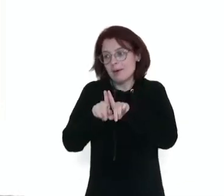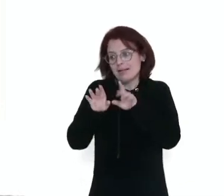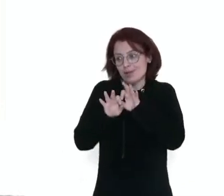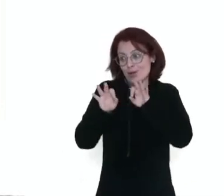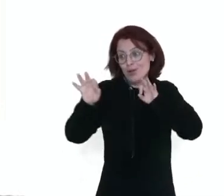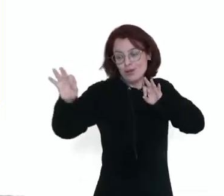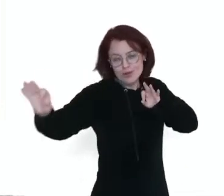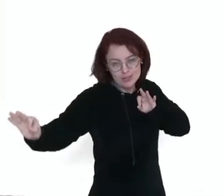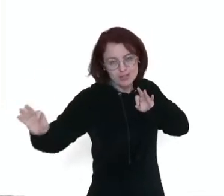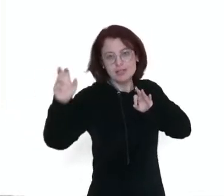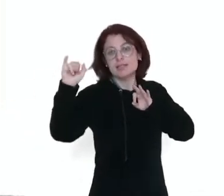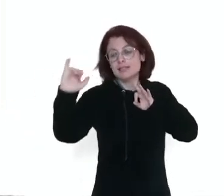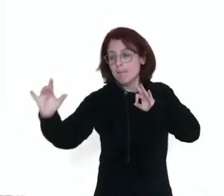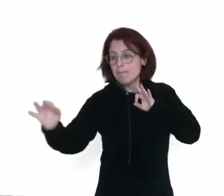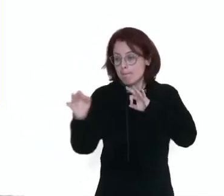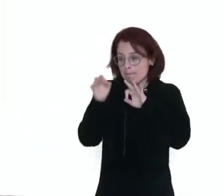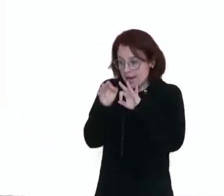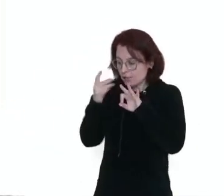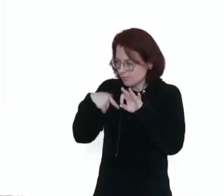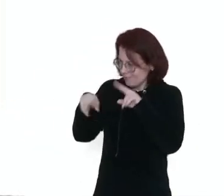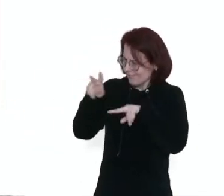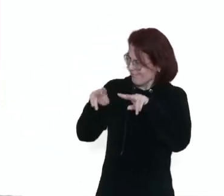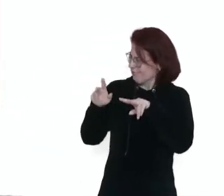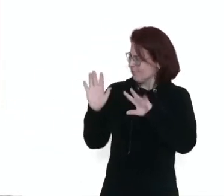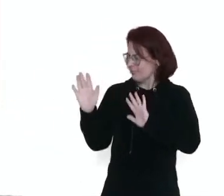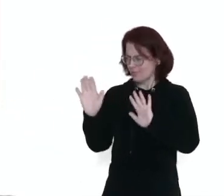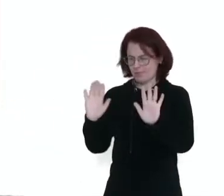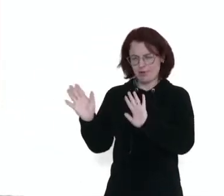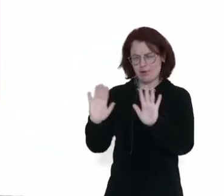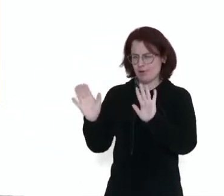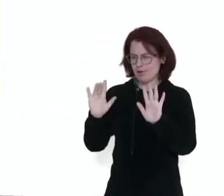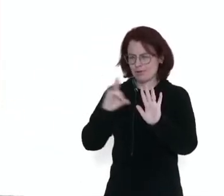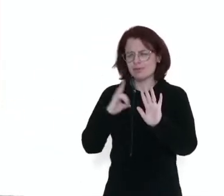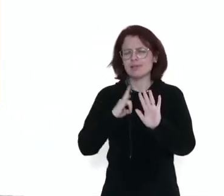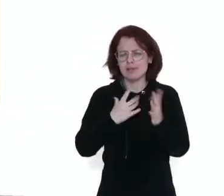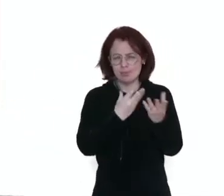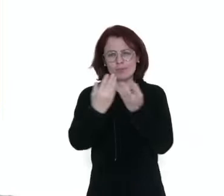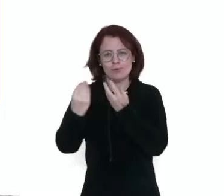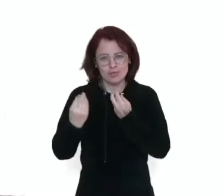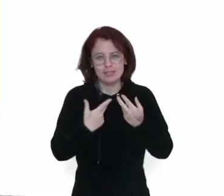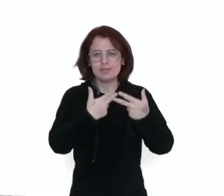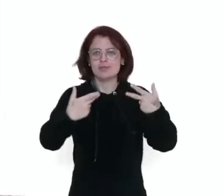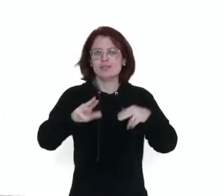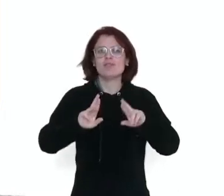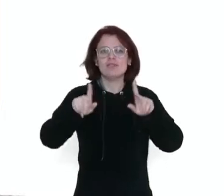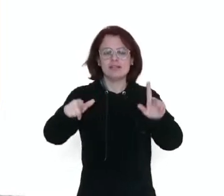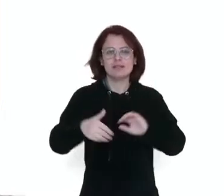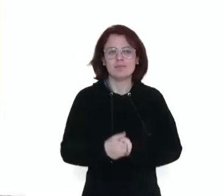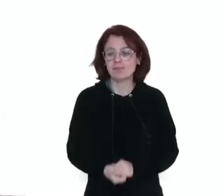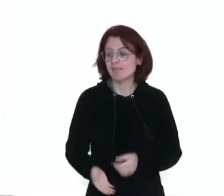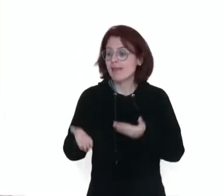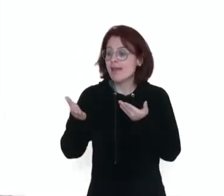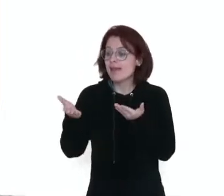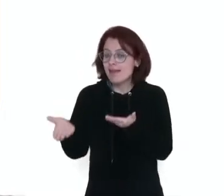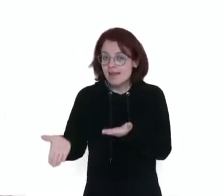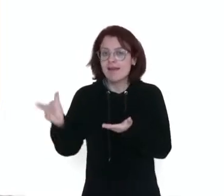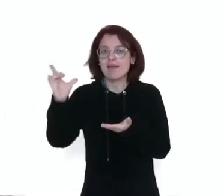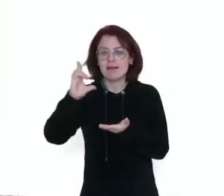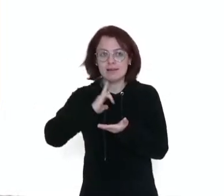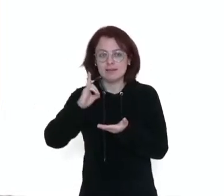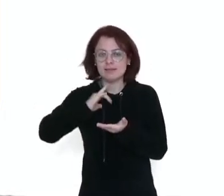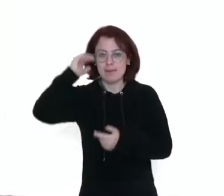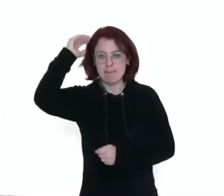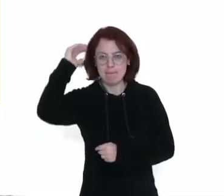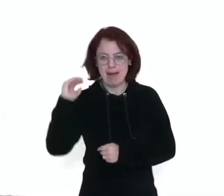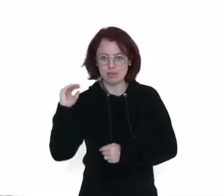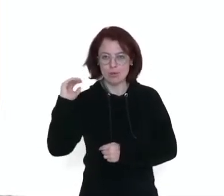gente observasse de perto, acabava descobrindo uma porção de diferenças. Ele era um pouquinho mais baixo